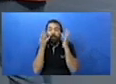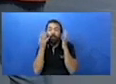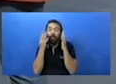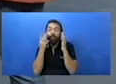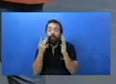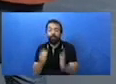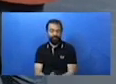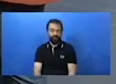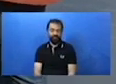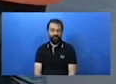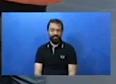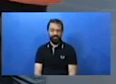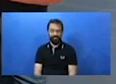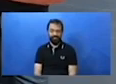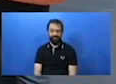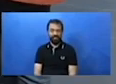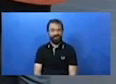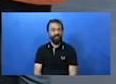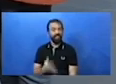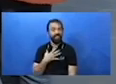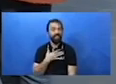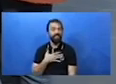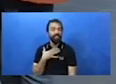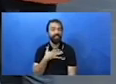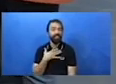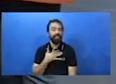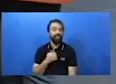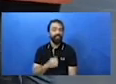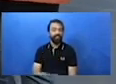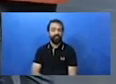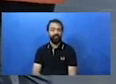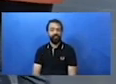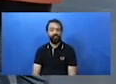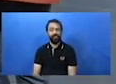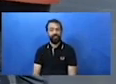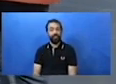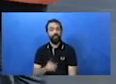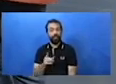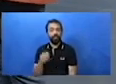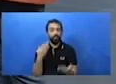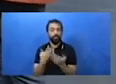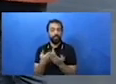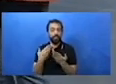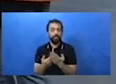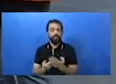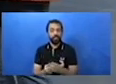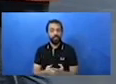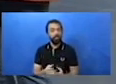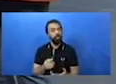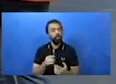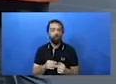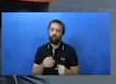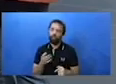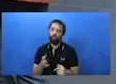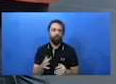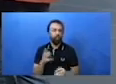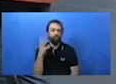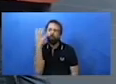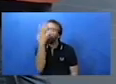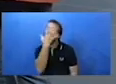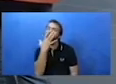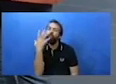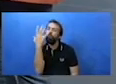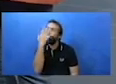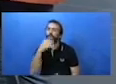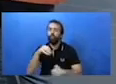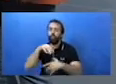Né? Essa sensação gostosa dos textos que nós vamos estudar. Por isso que nós somos apaixonados por